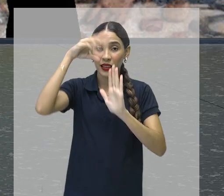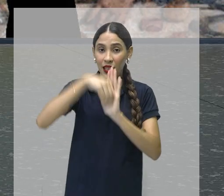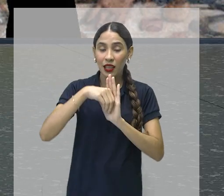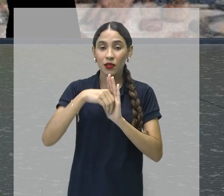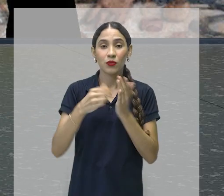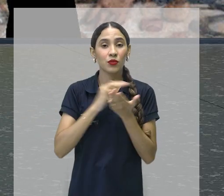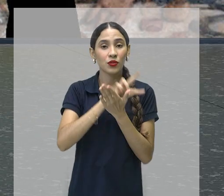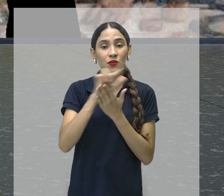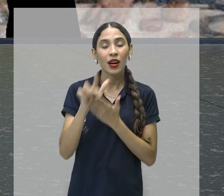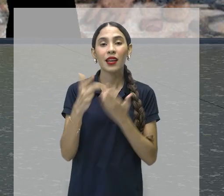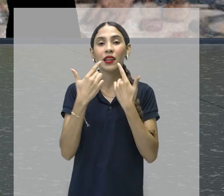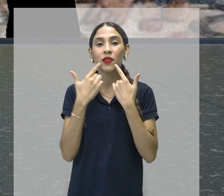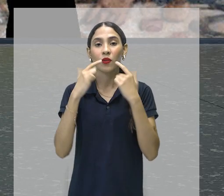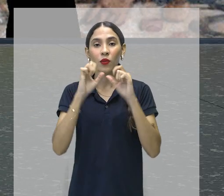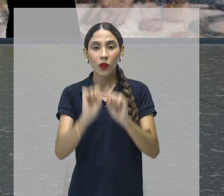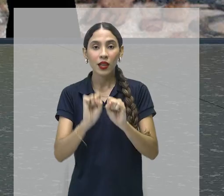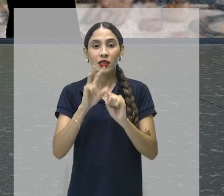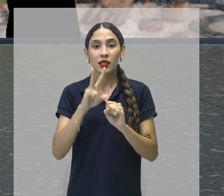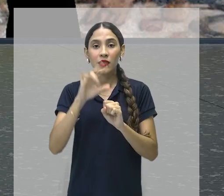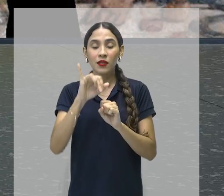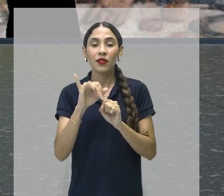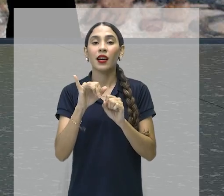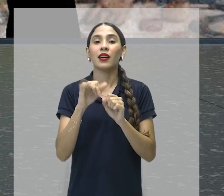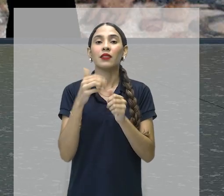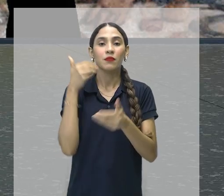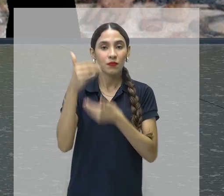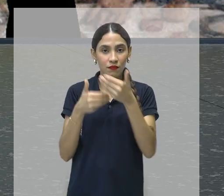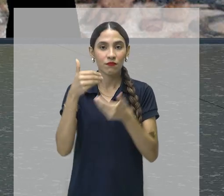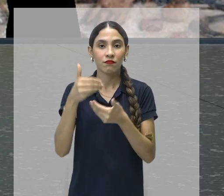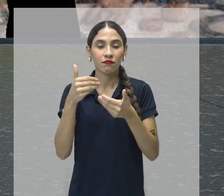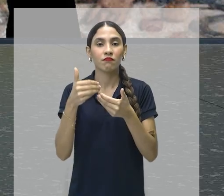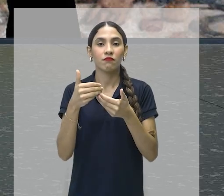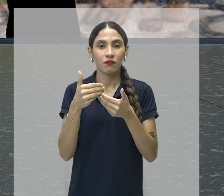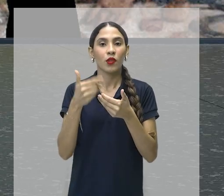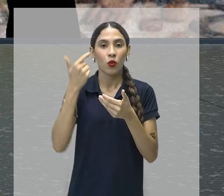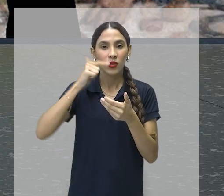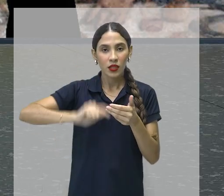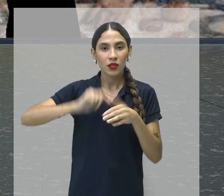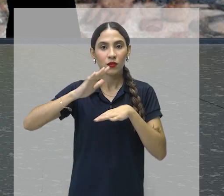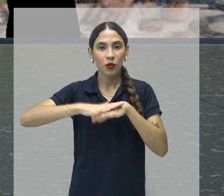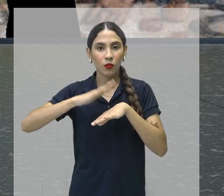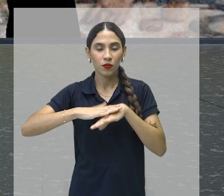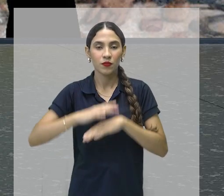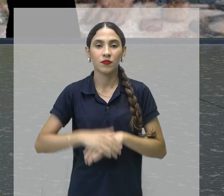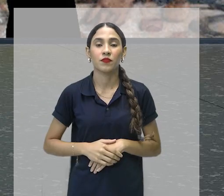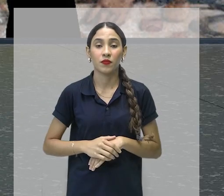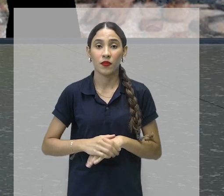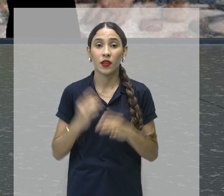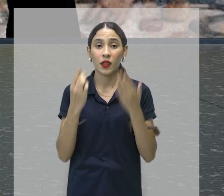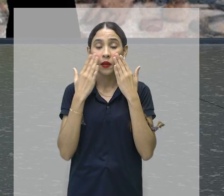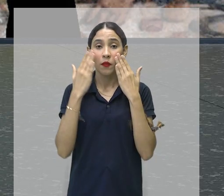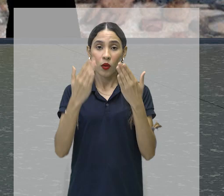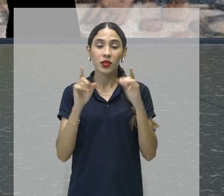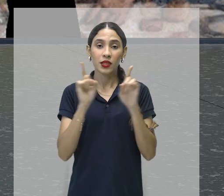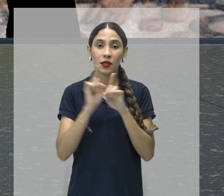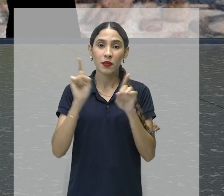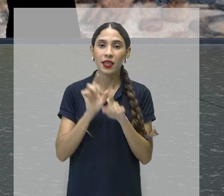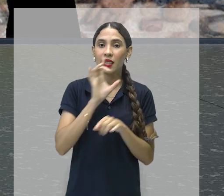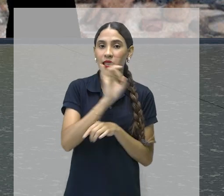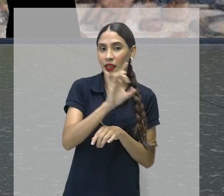muitas linguagens que vamos, ao longo do tempo, desenvolvendo. E isso nos mostra que